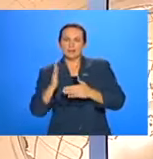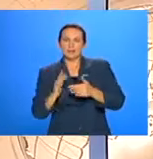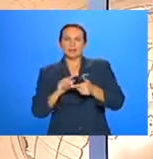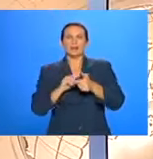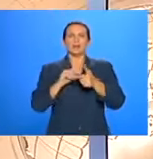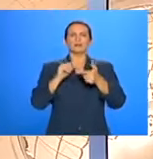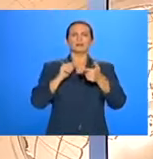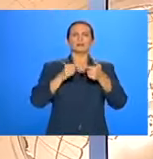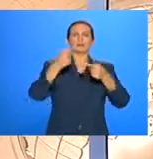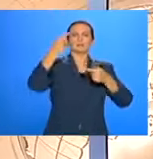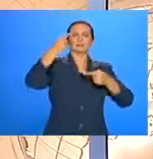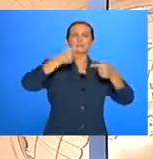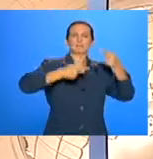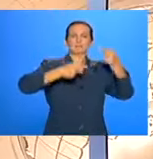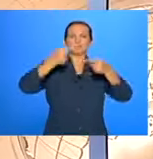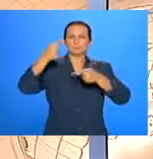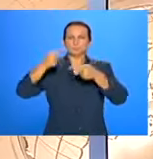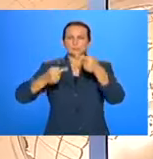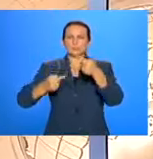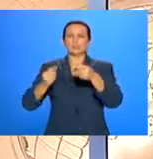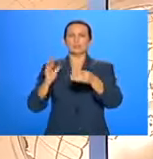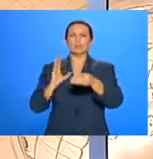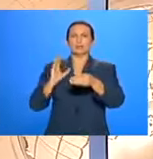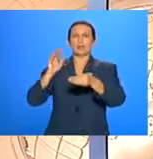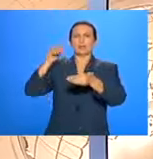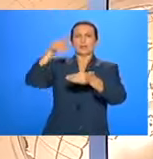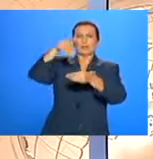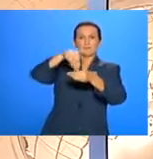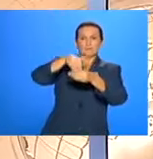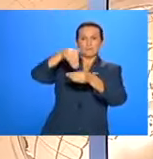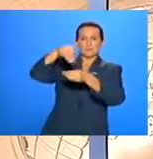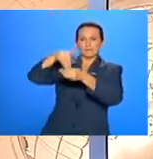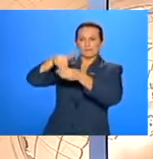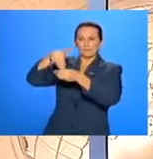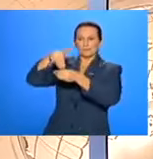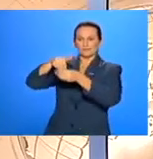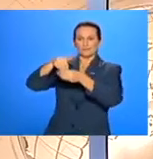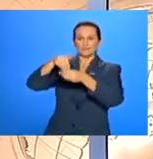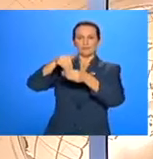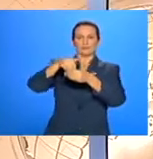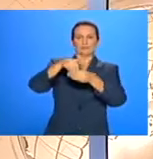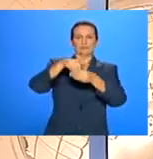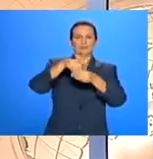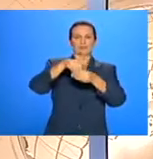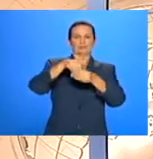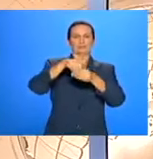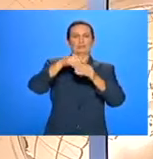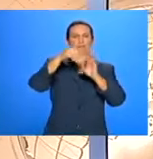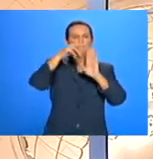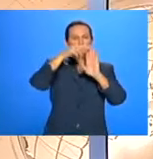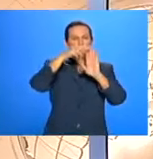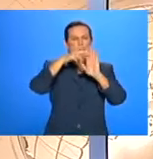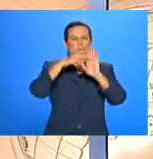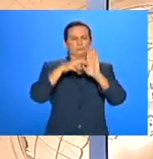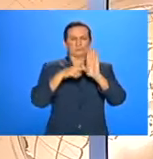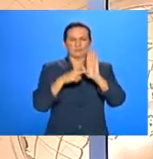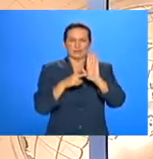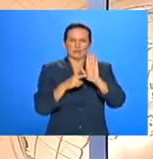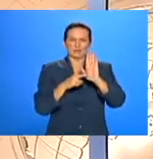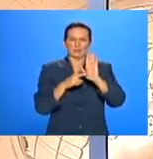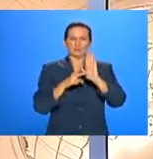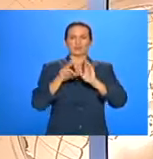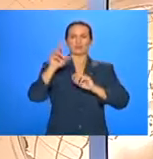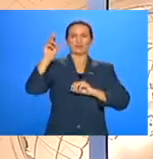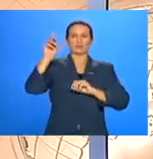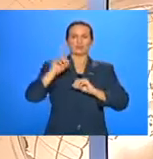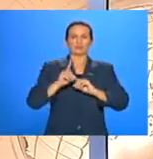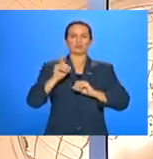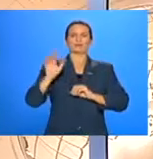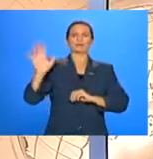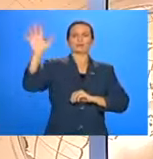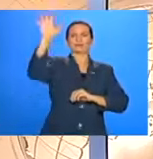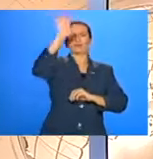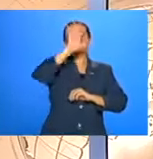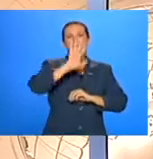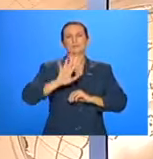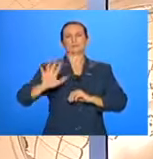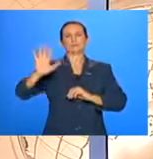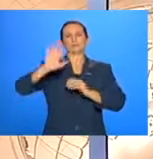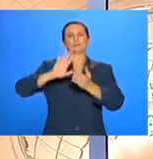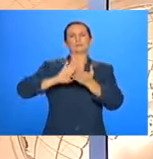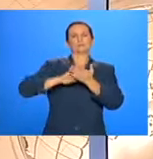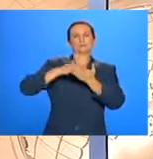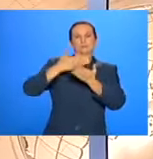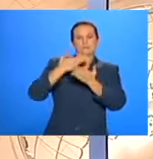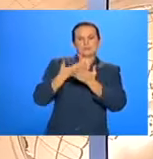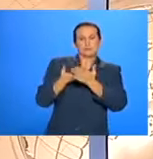e votação do regimento interno do Departamento Nacional de Intérpretes,